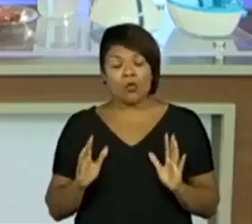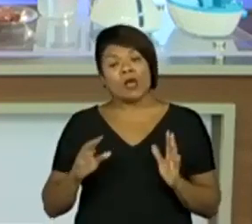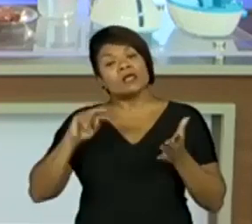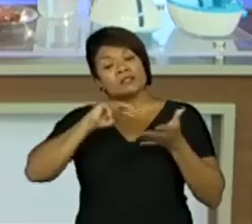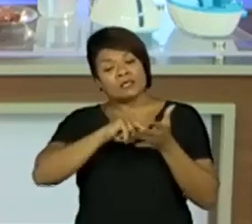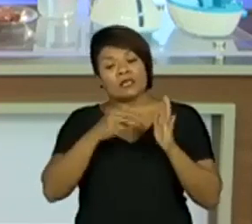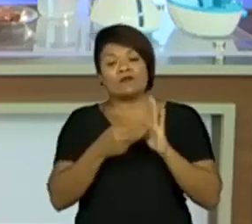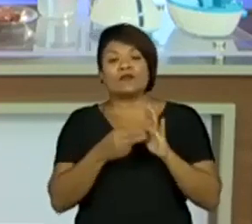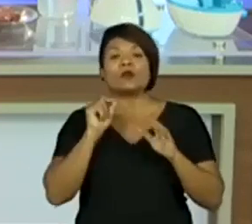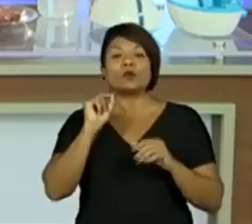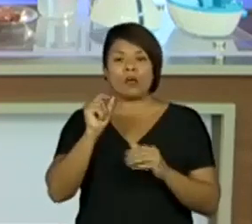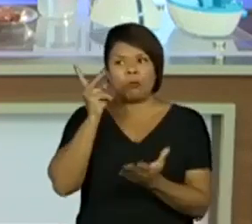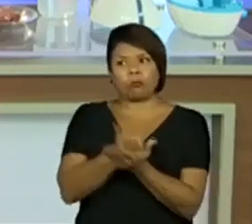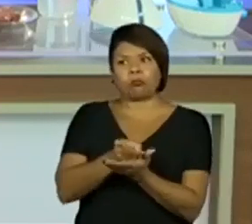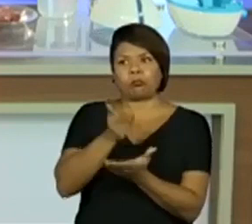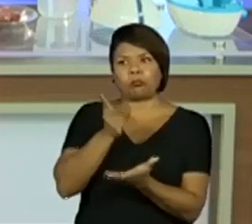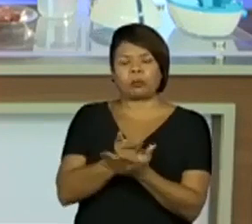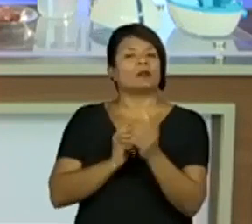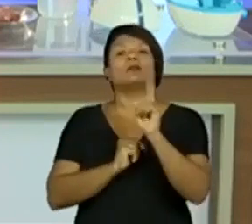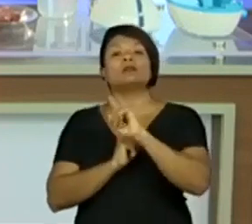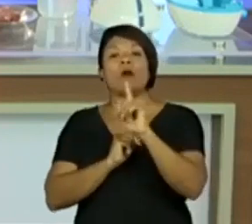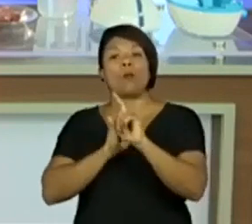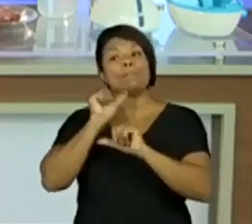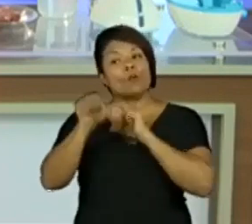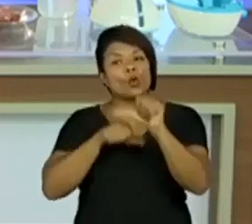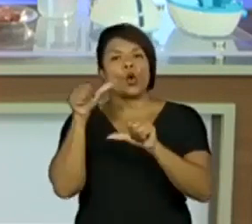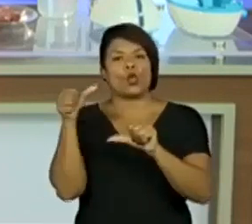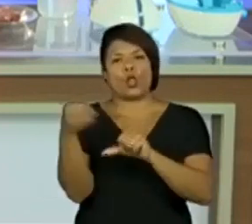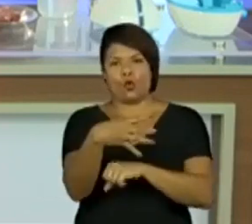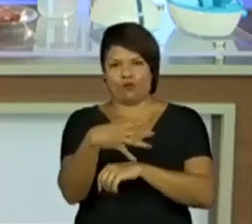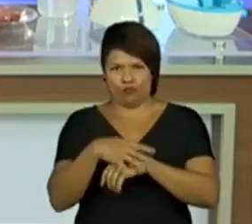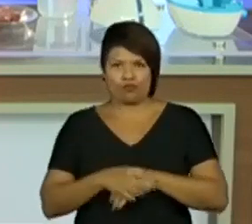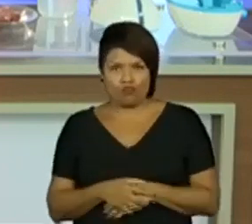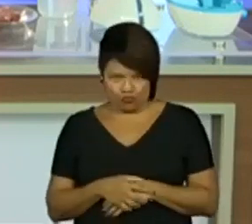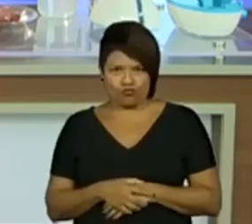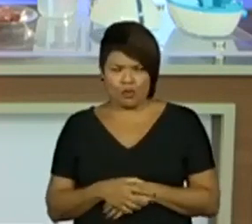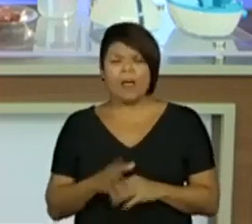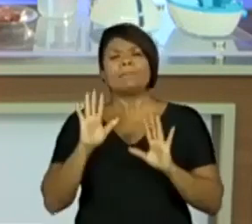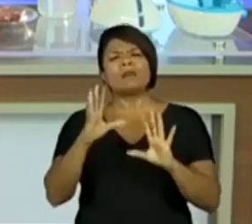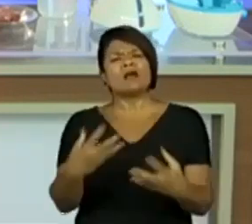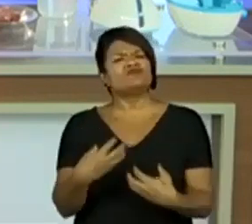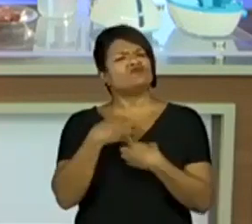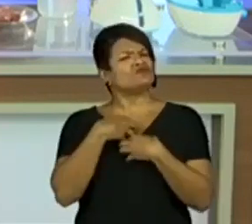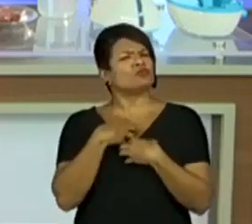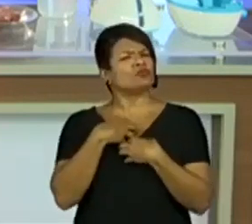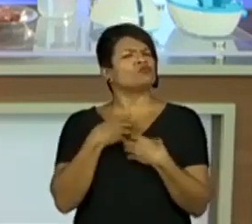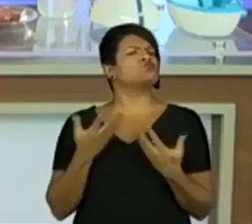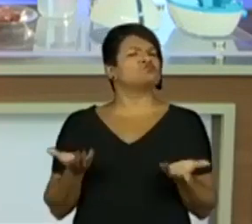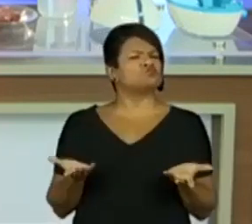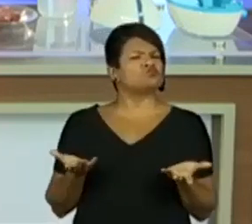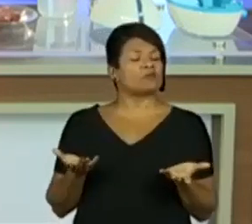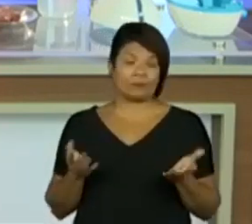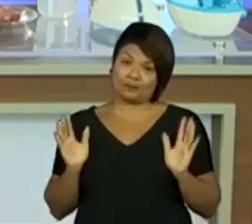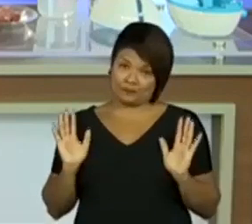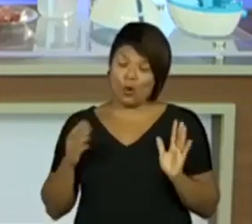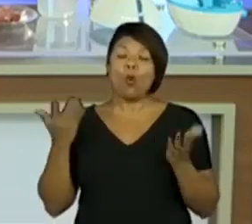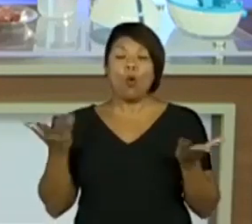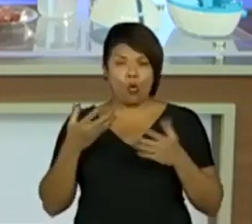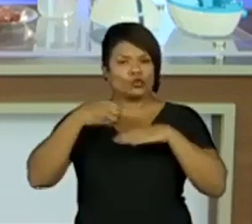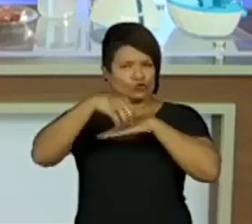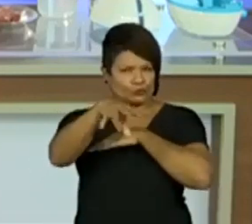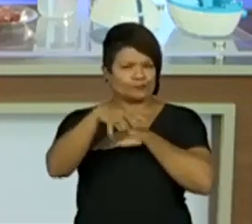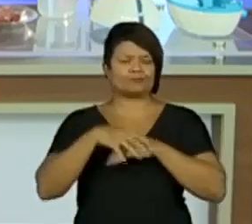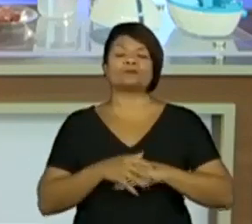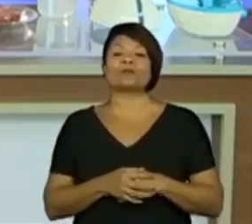que tipo de mudanças eu vou falar aqui e conversar com vocês hoje? Para isso, eu